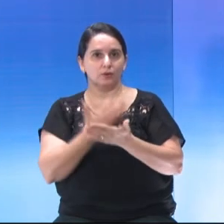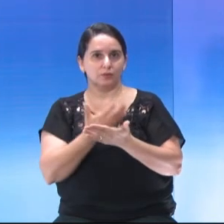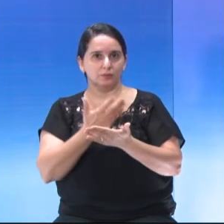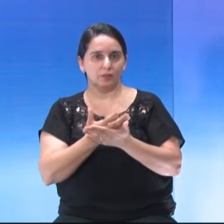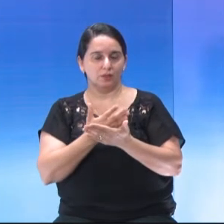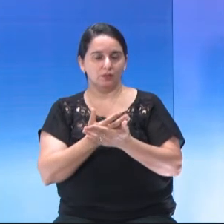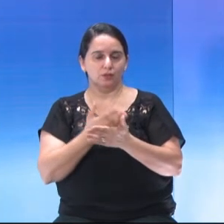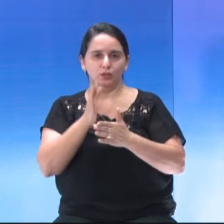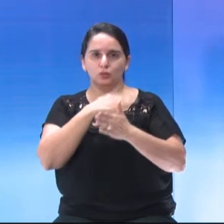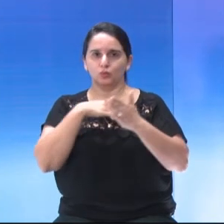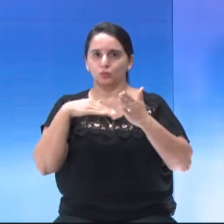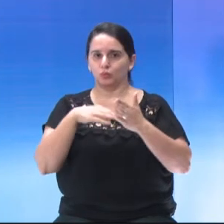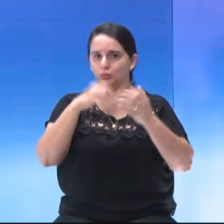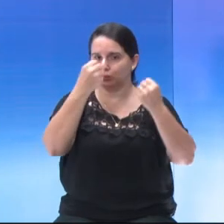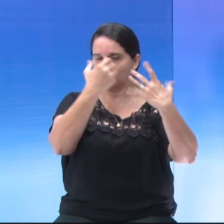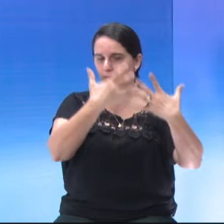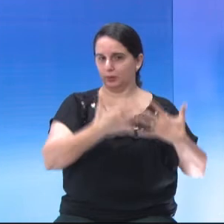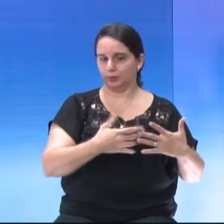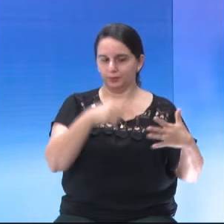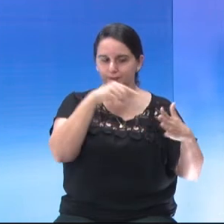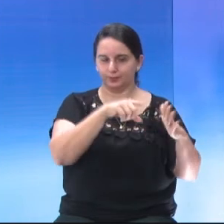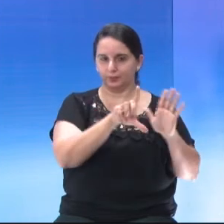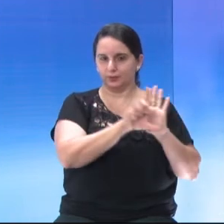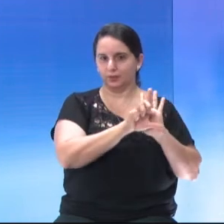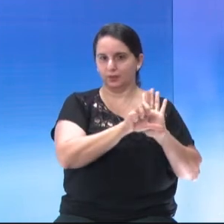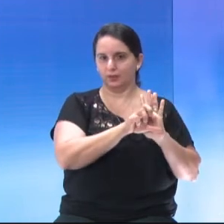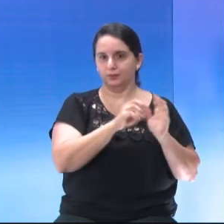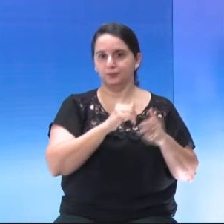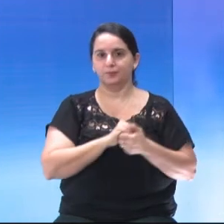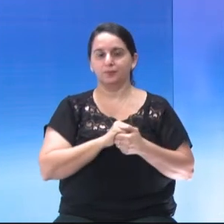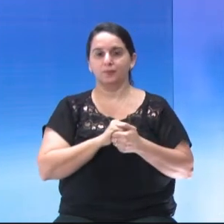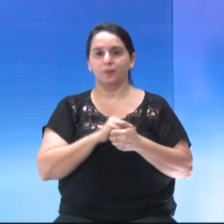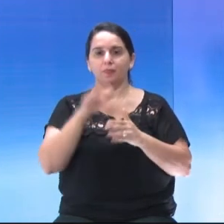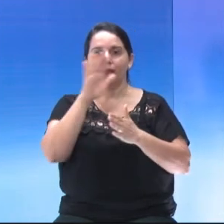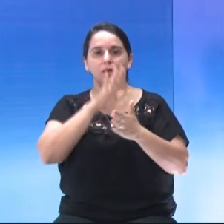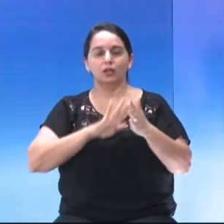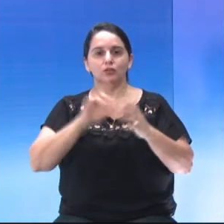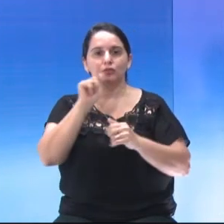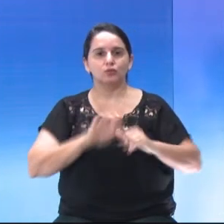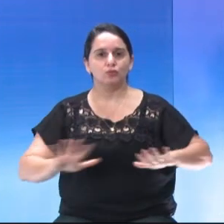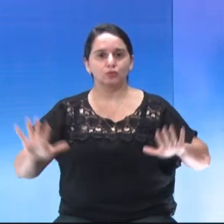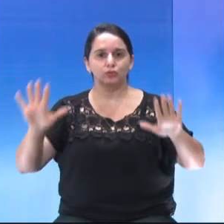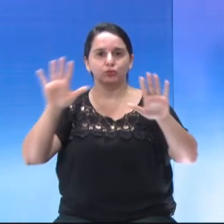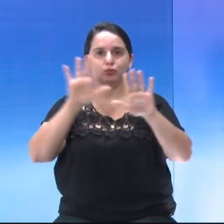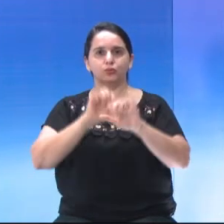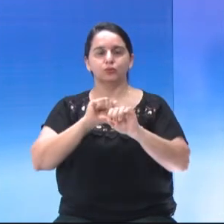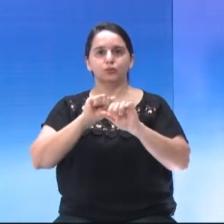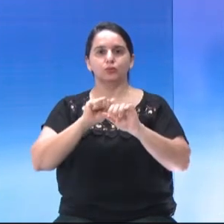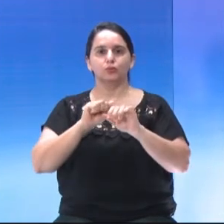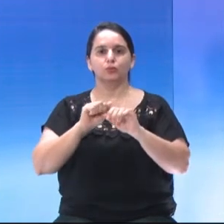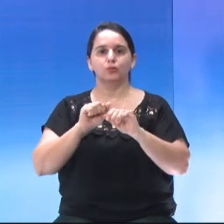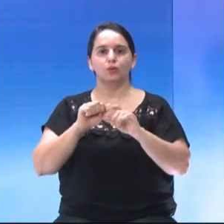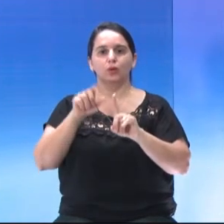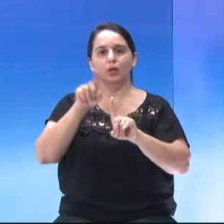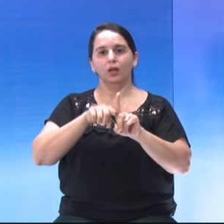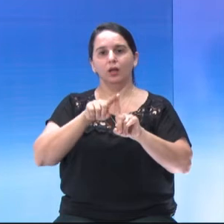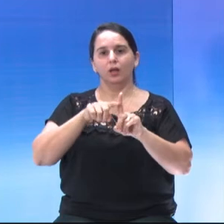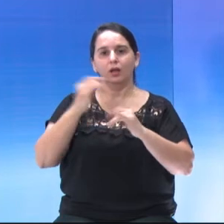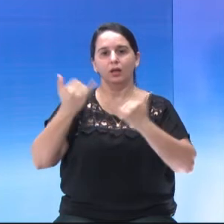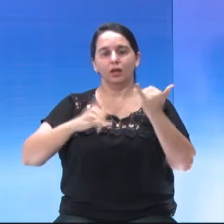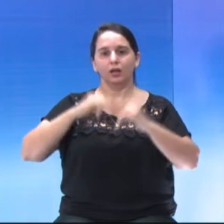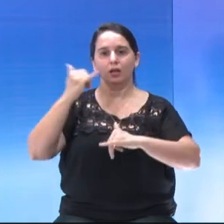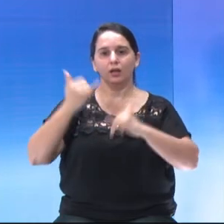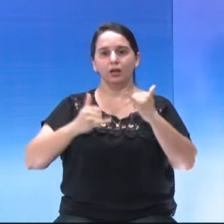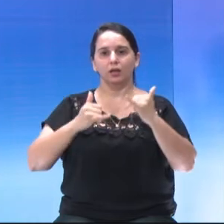parte, nós vamos dedicar uma aula inteira para ela. Então, estudantes, nós temos aqui o panorama geral de termoquímica. E para